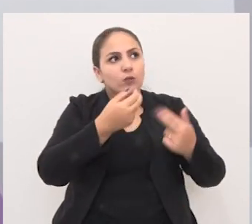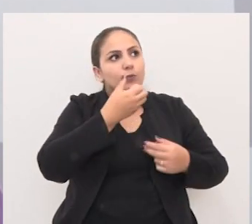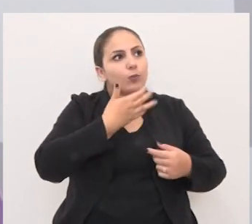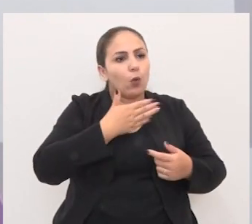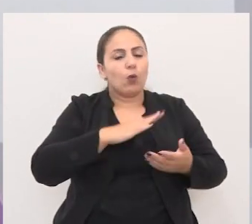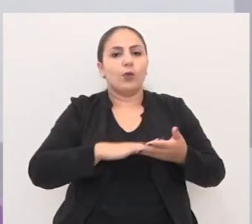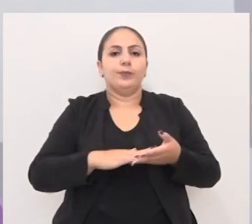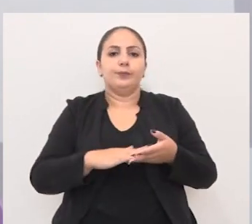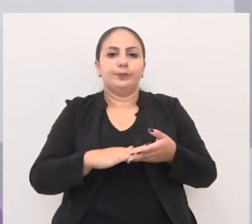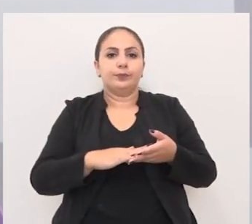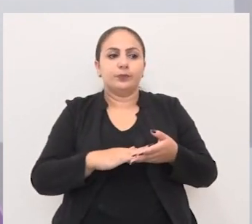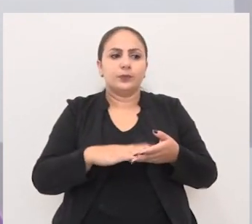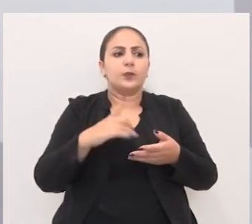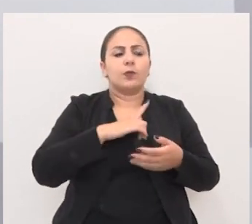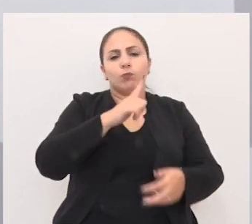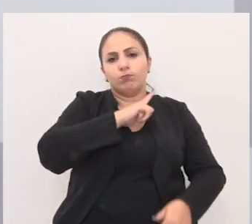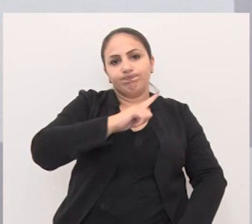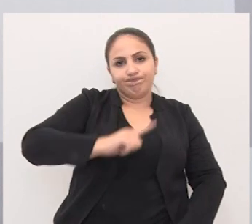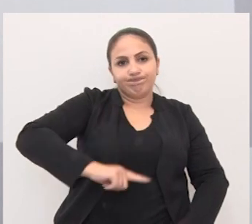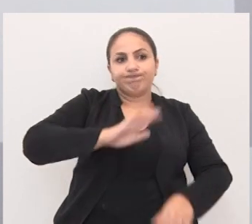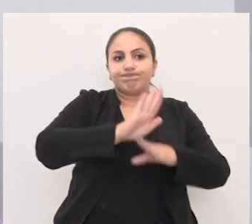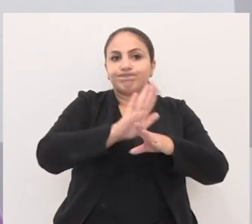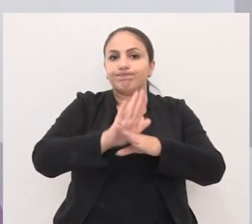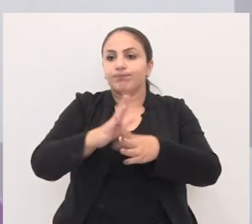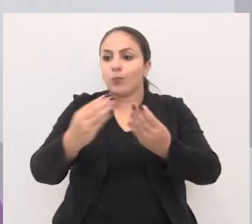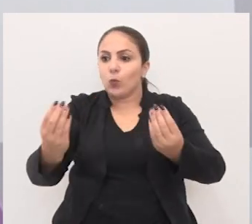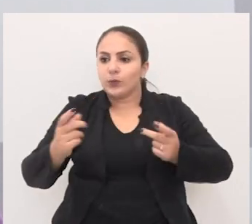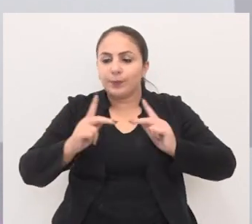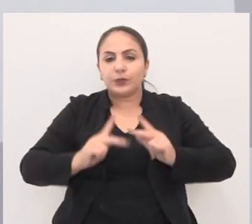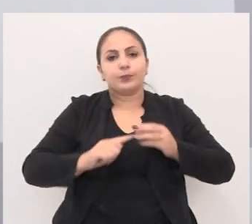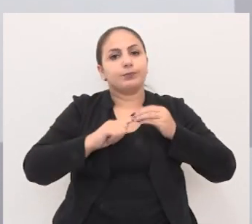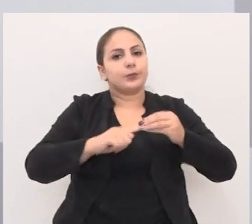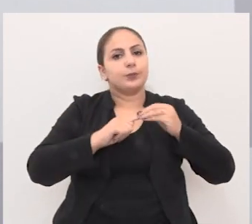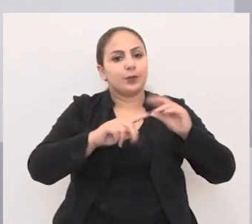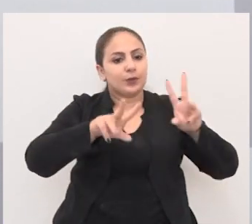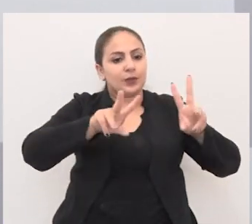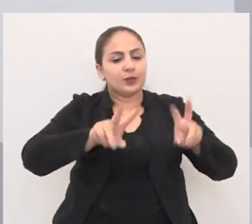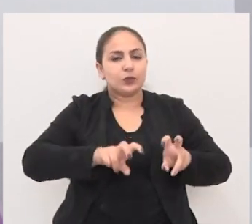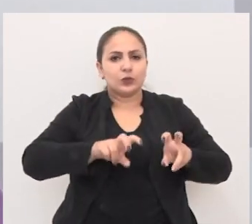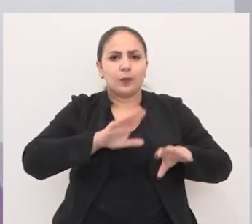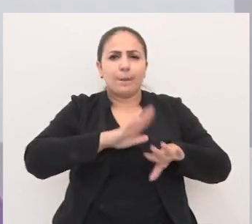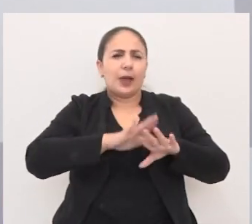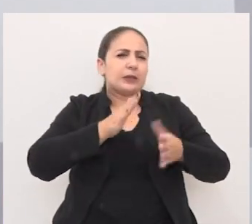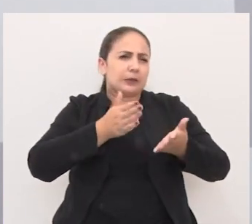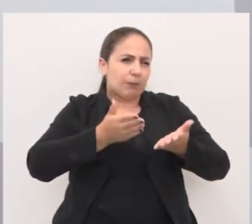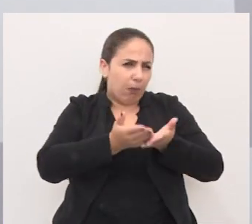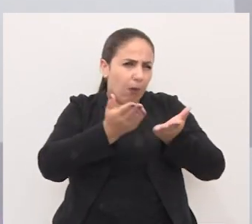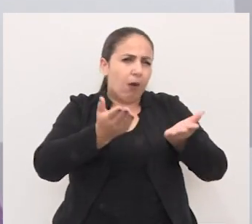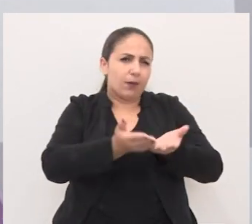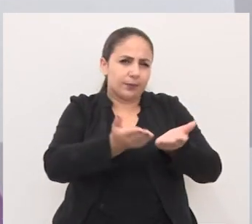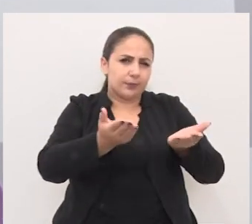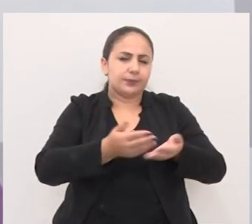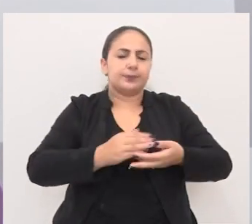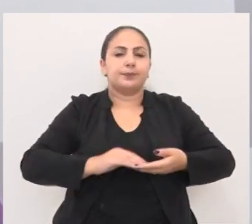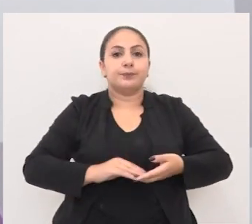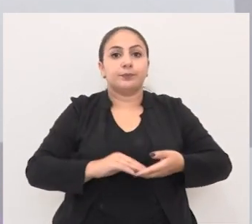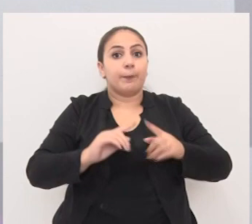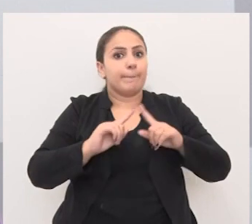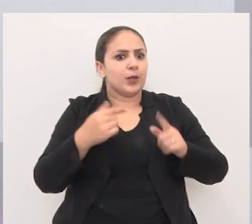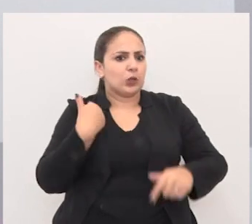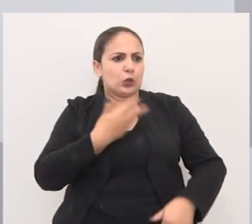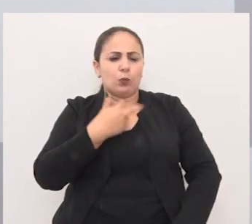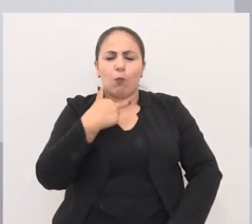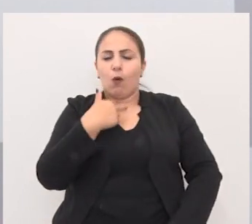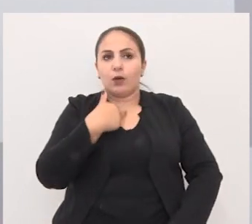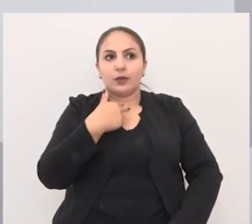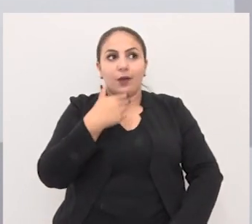boas, onde ele foi um governo onde ajudou muita gente, principalmente na questão mais carente da pobreza. Agora, a gente não